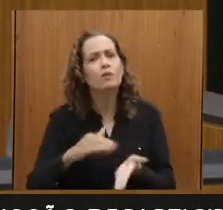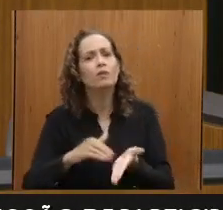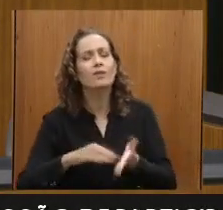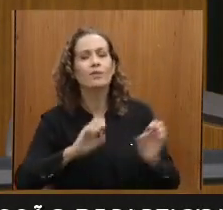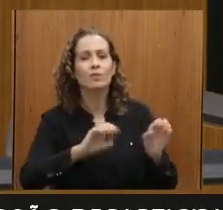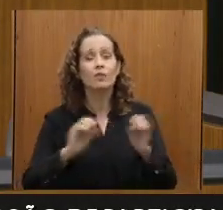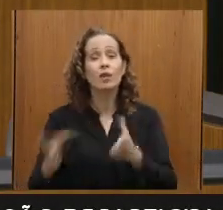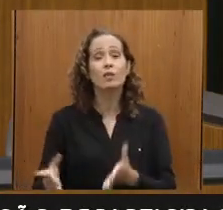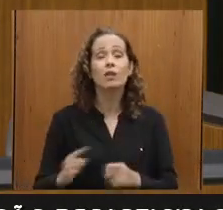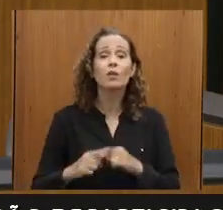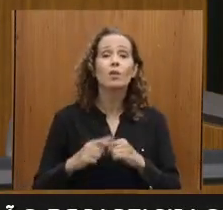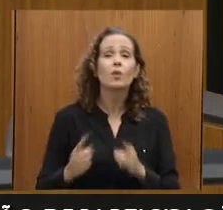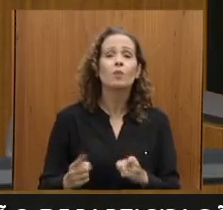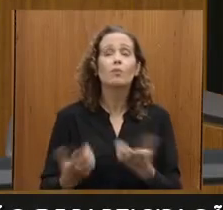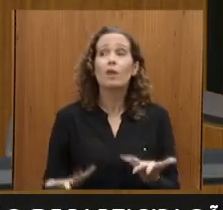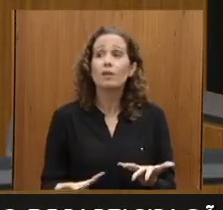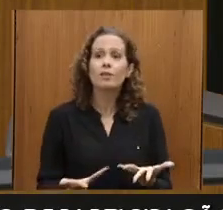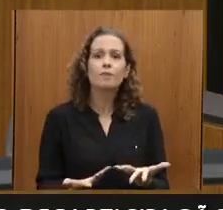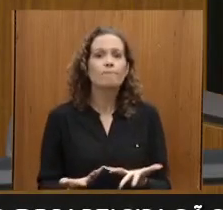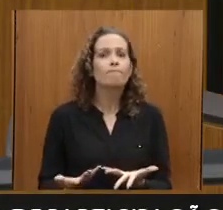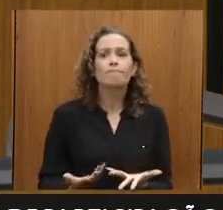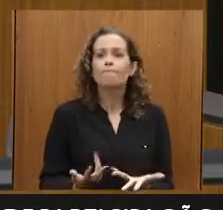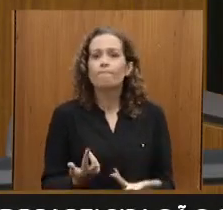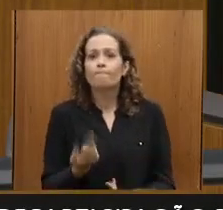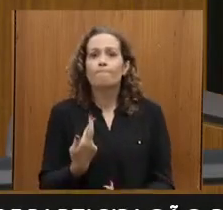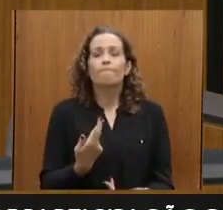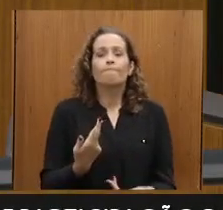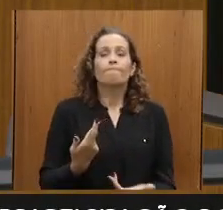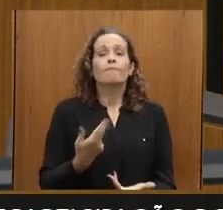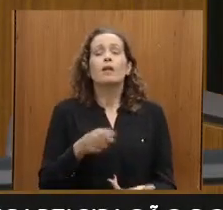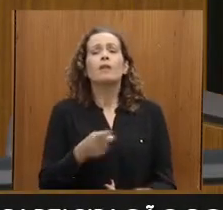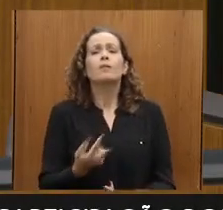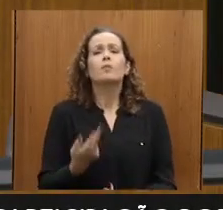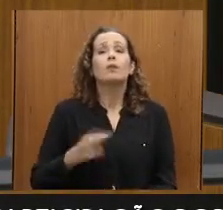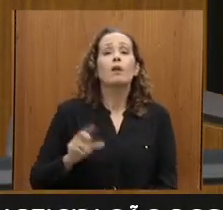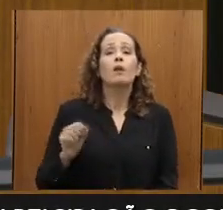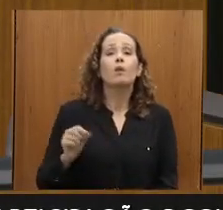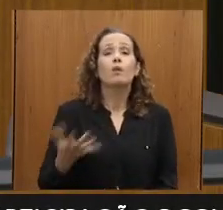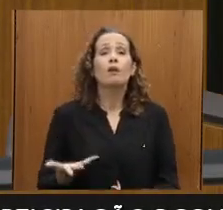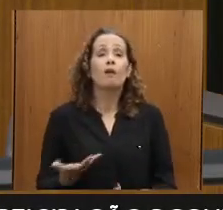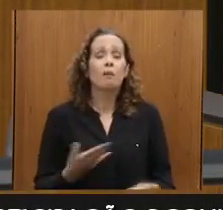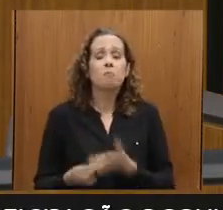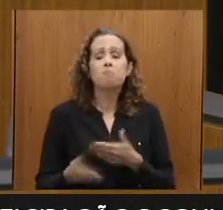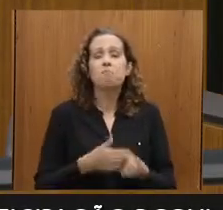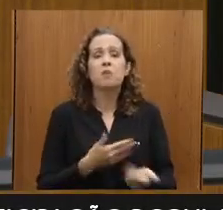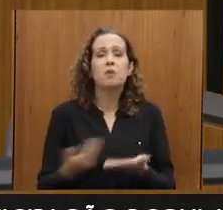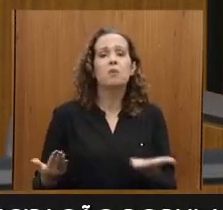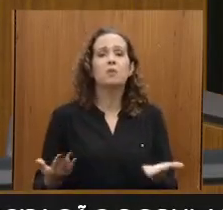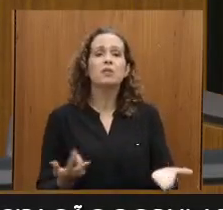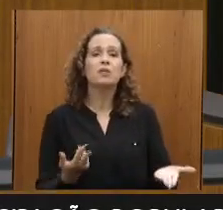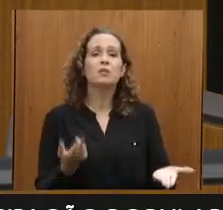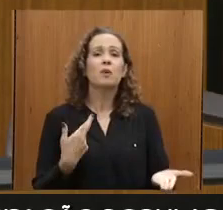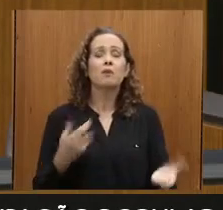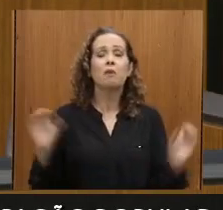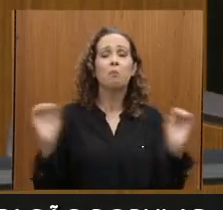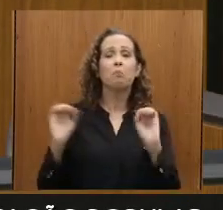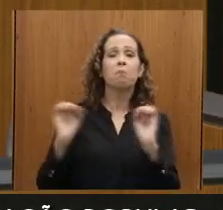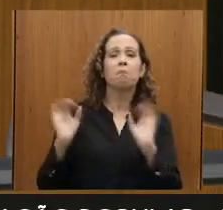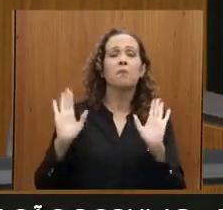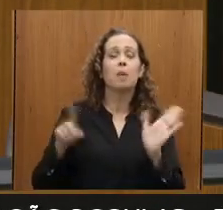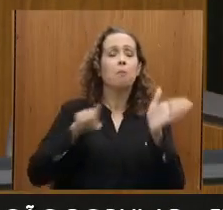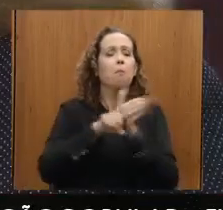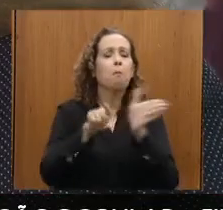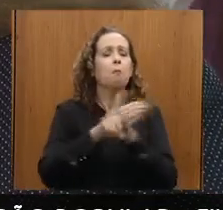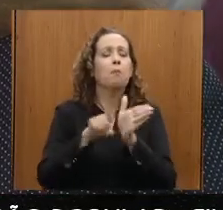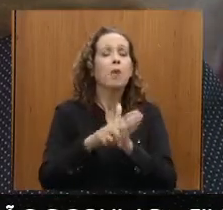Educação, mas a blindagem daqui no dia foi tão grande que ela respondeu o que quis e não respondeu o que não quis. Para mim, ela não respondeu nada do que eu